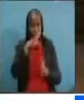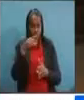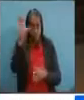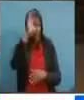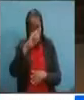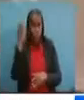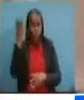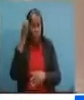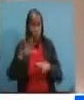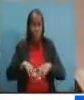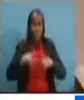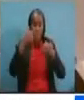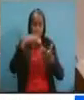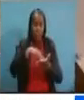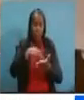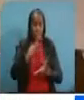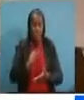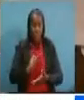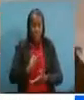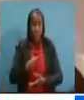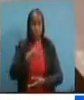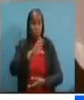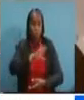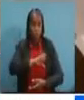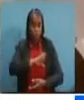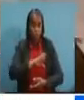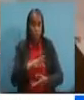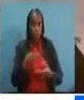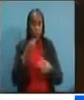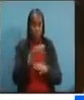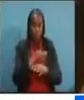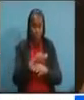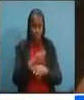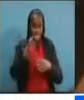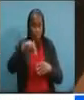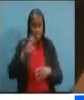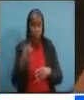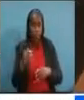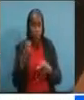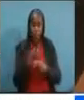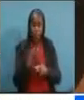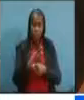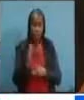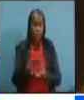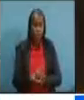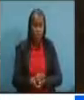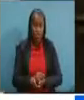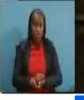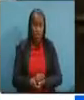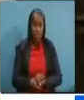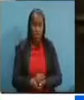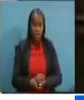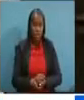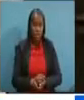Cultura, a cidade do Mindelo vai ser o coração da celebração da Morna como património material da humanidade. Nós, a nível do